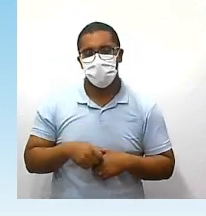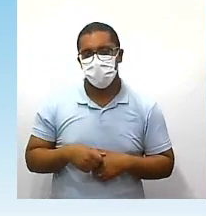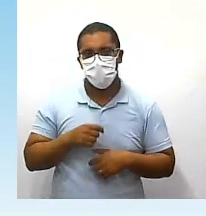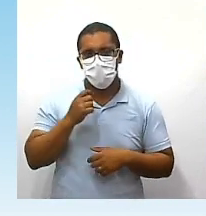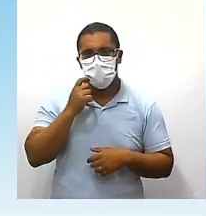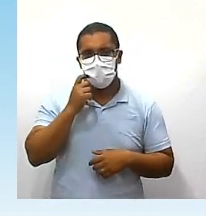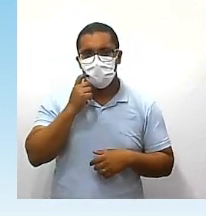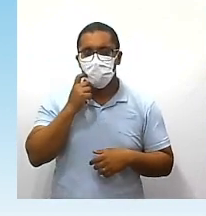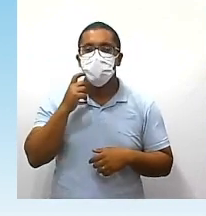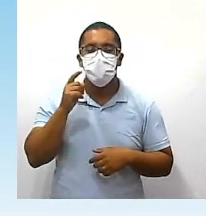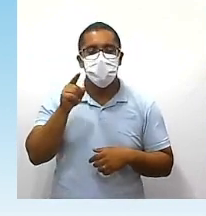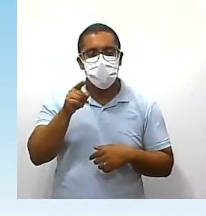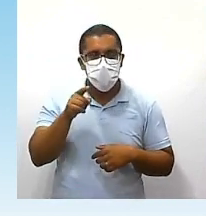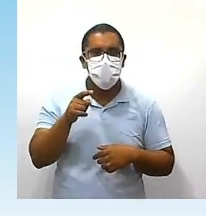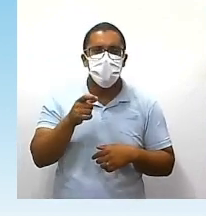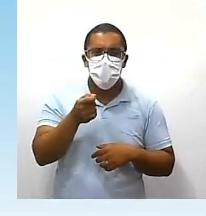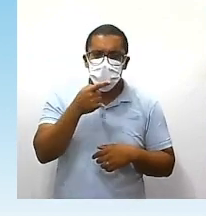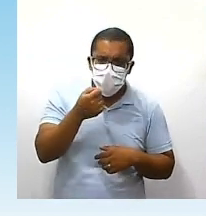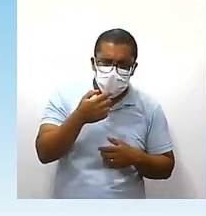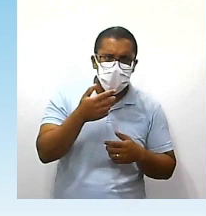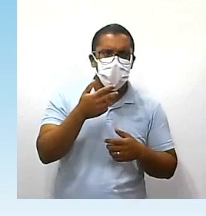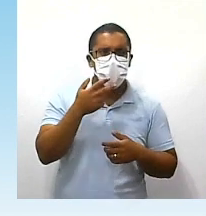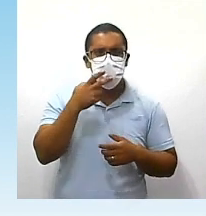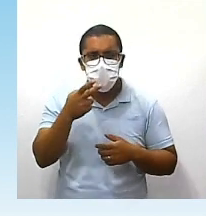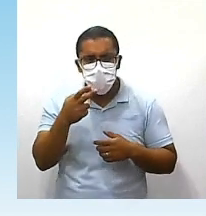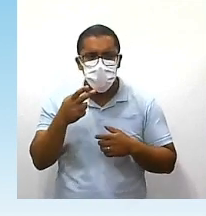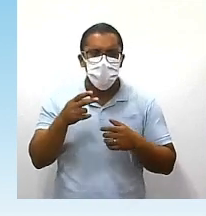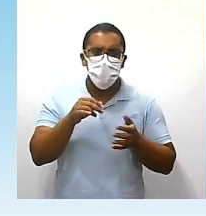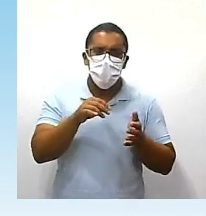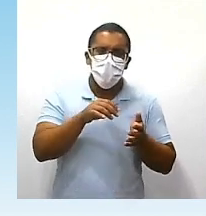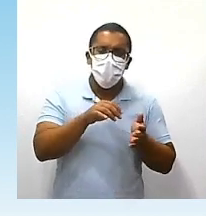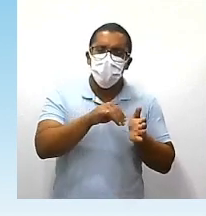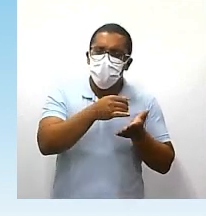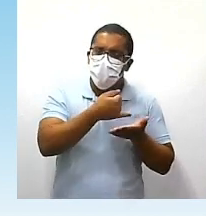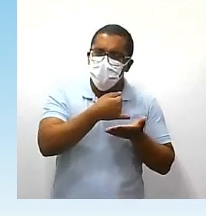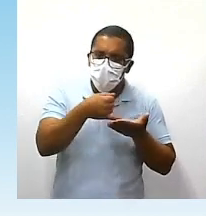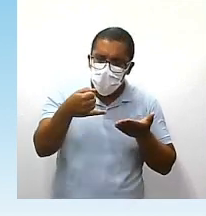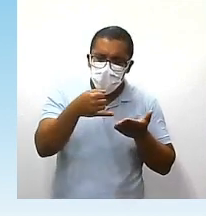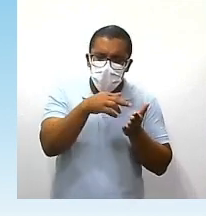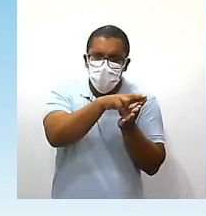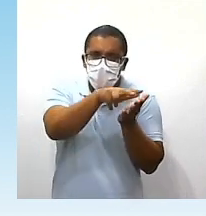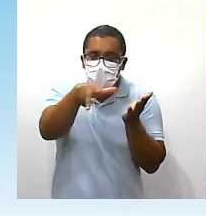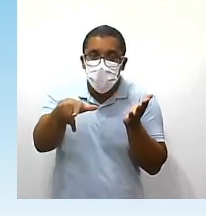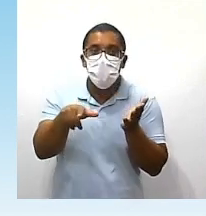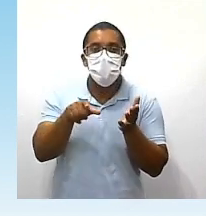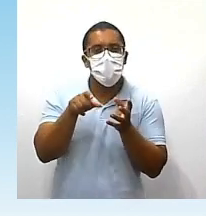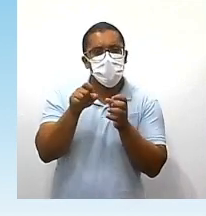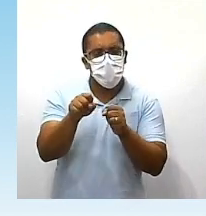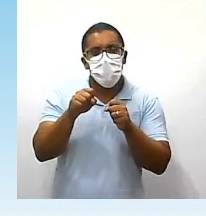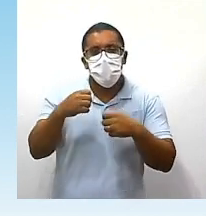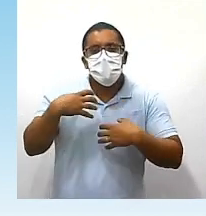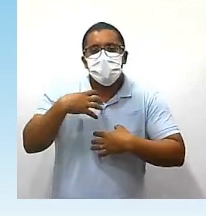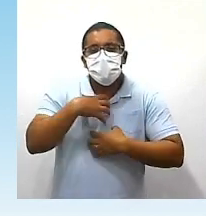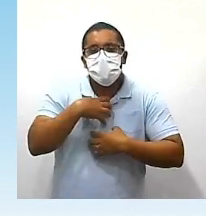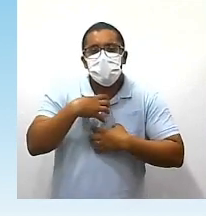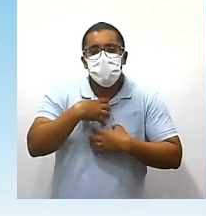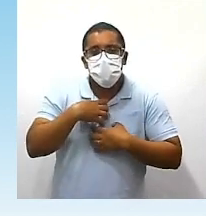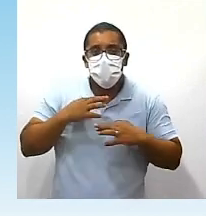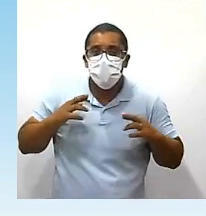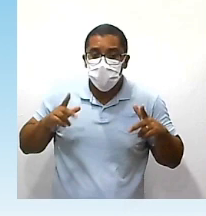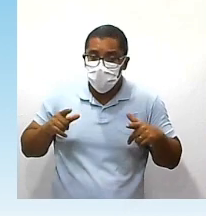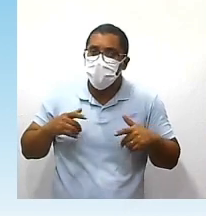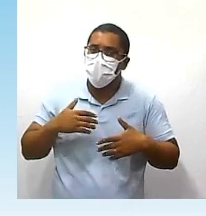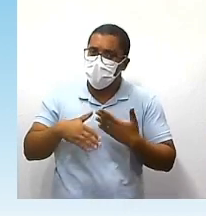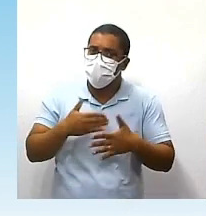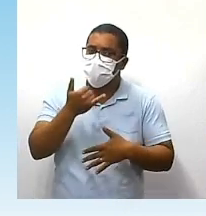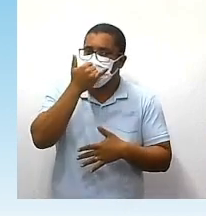de substâncias psicoativas, eles podem causar alterações comportamentais que irão prejudicar